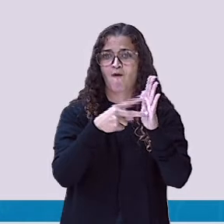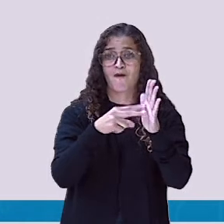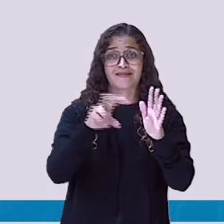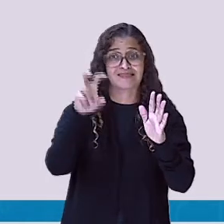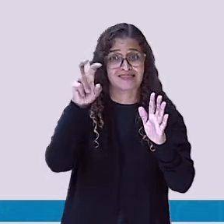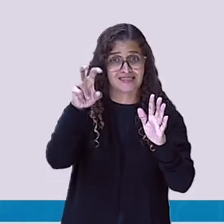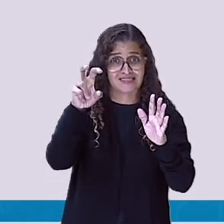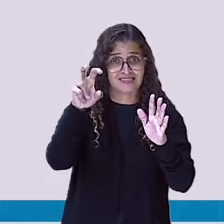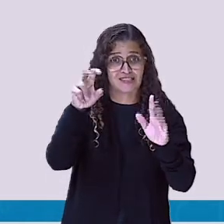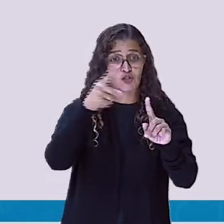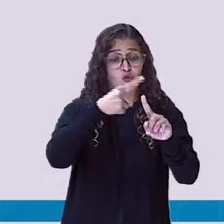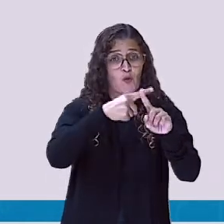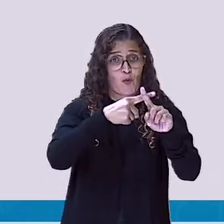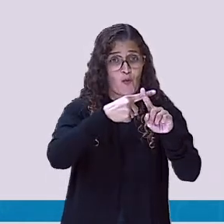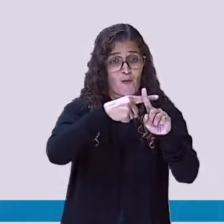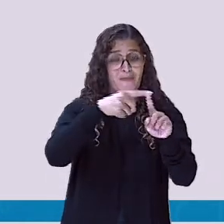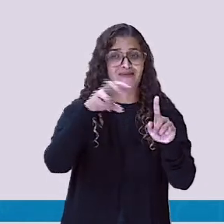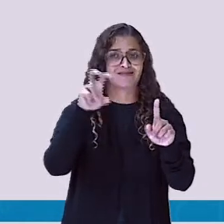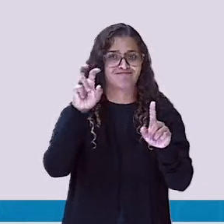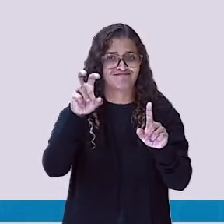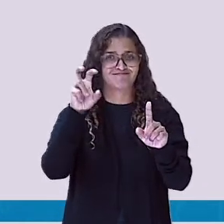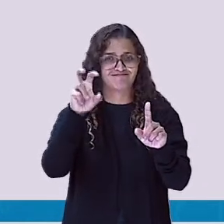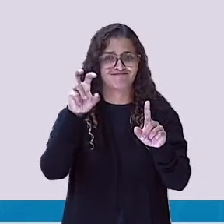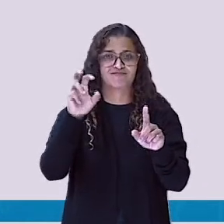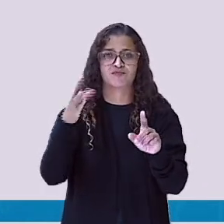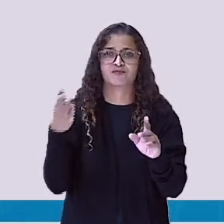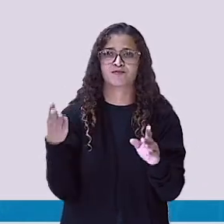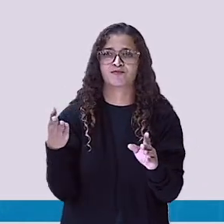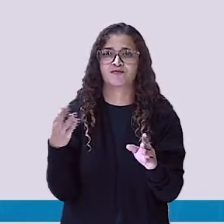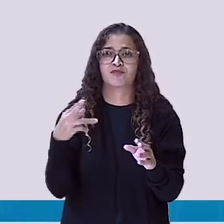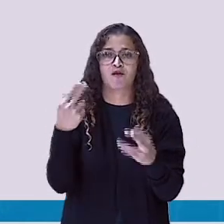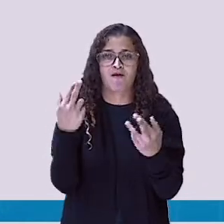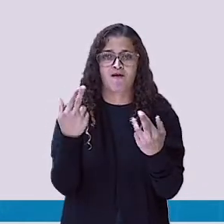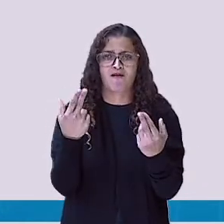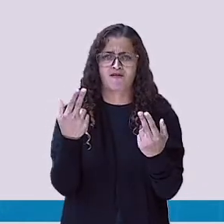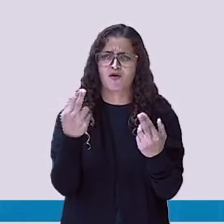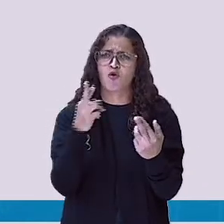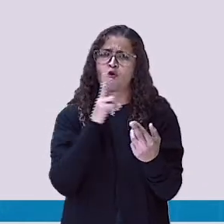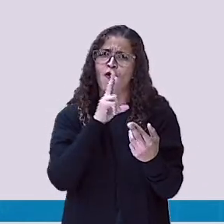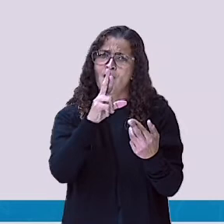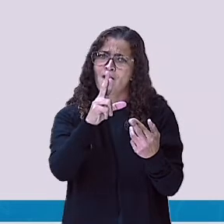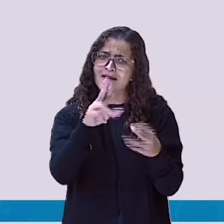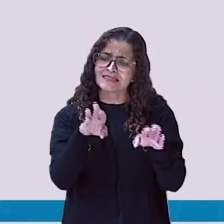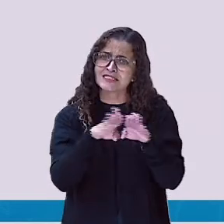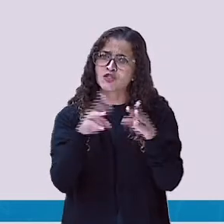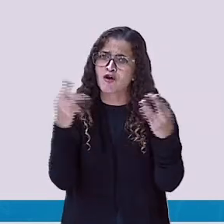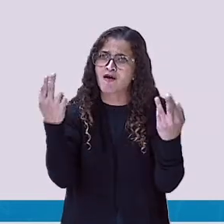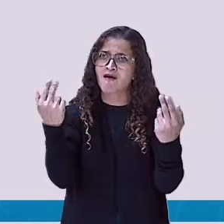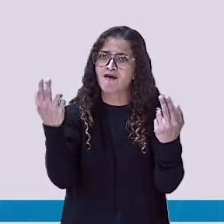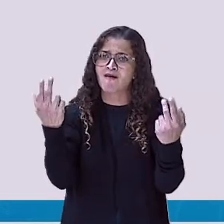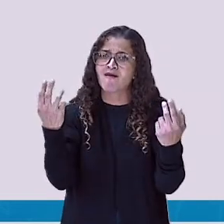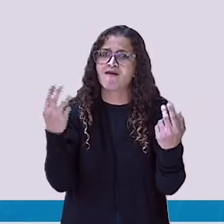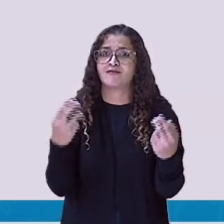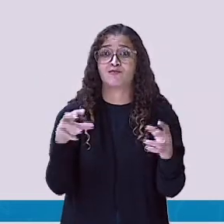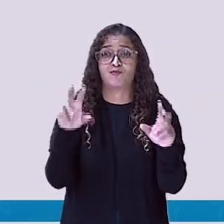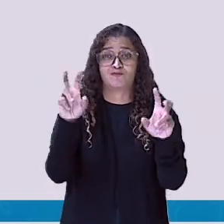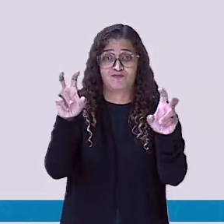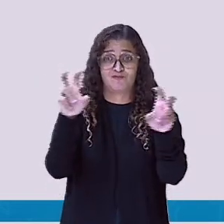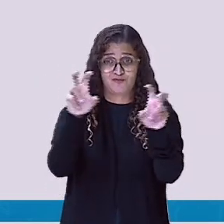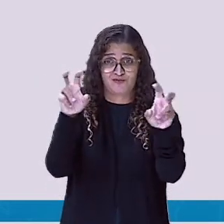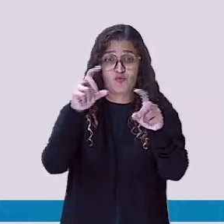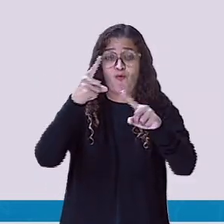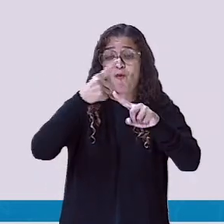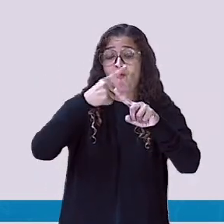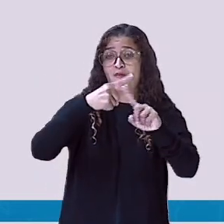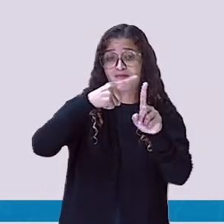5 mais 5. Então, as respostas aqui são iguais, ó. 5 mais 5,